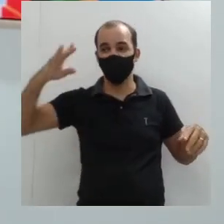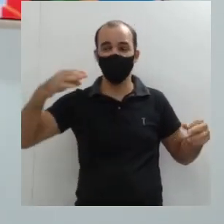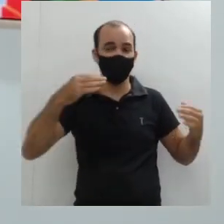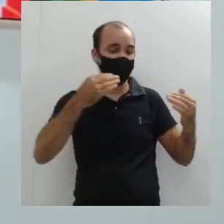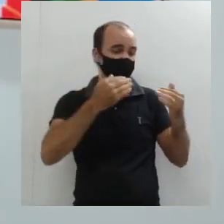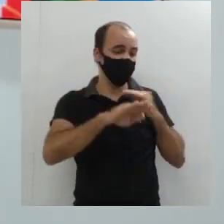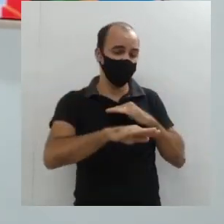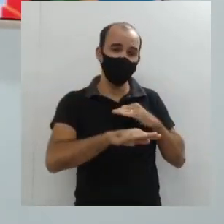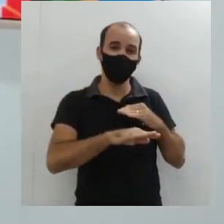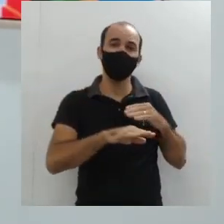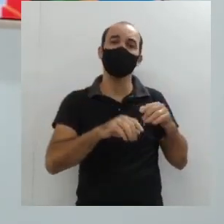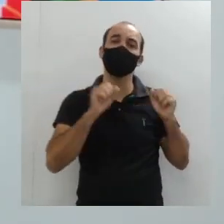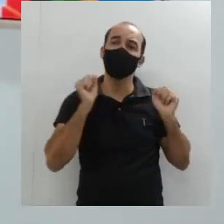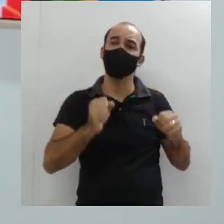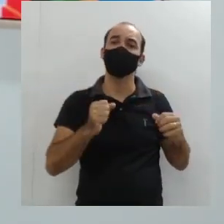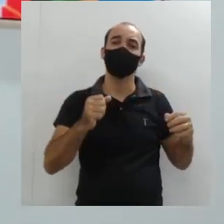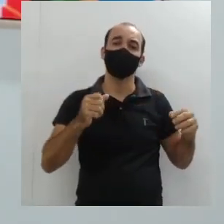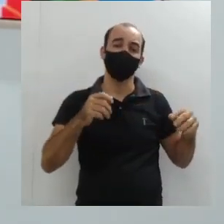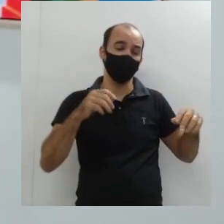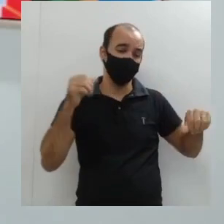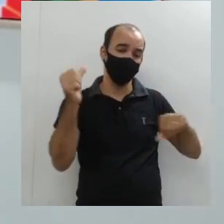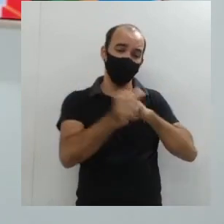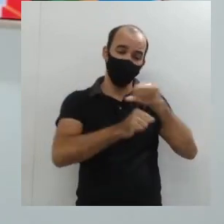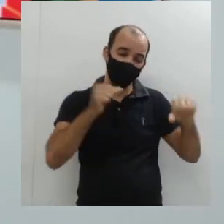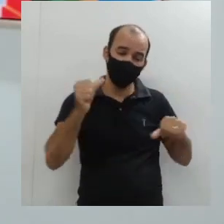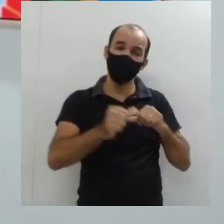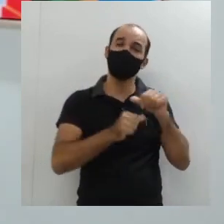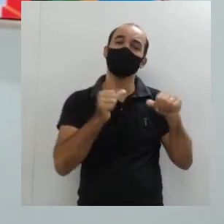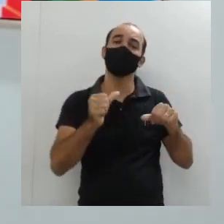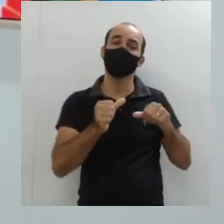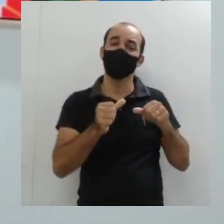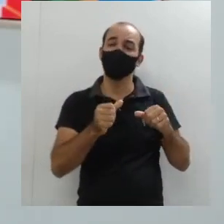nós saibamos de diversas coisas que nos